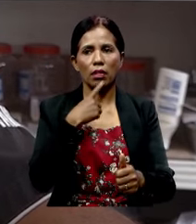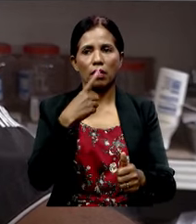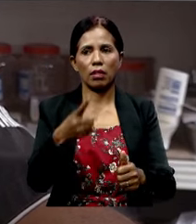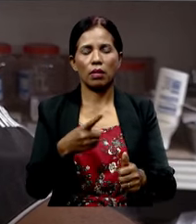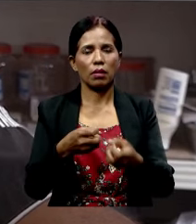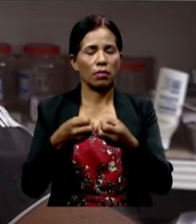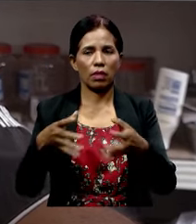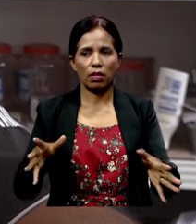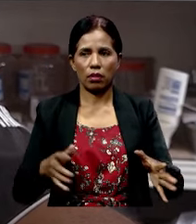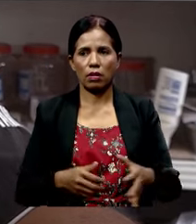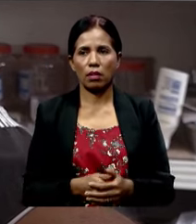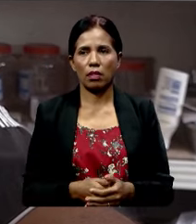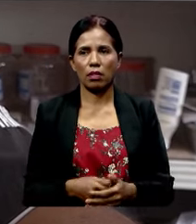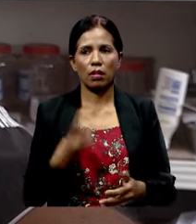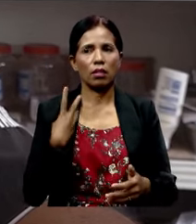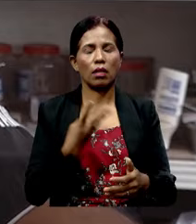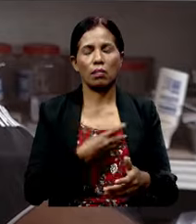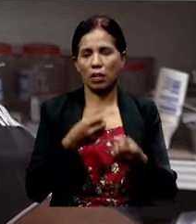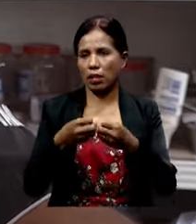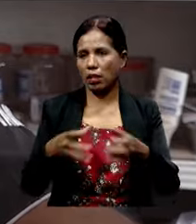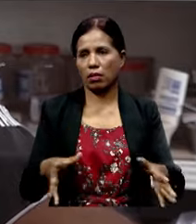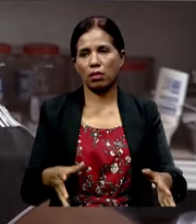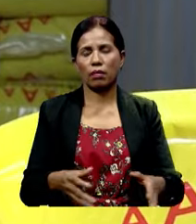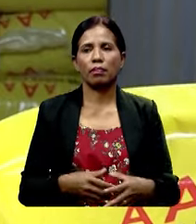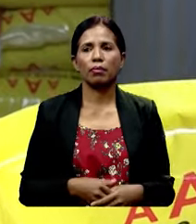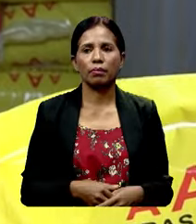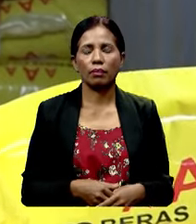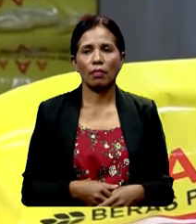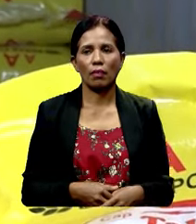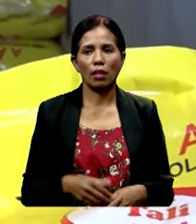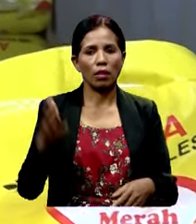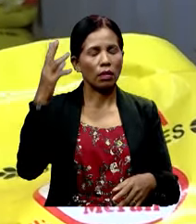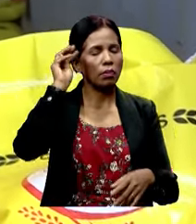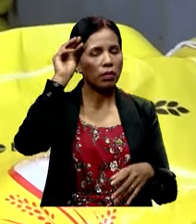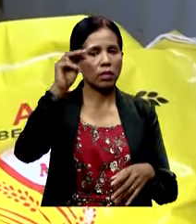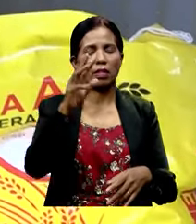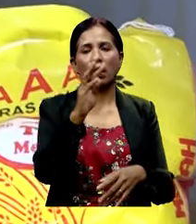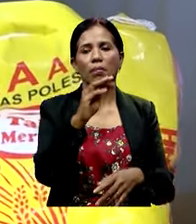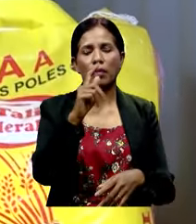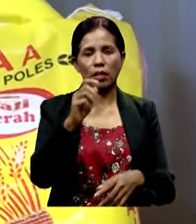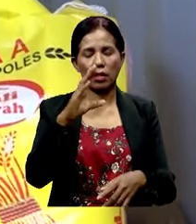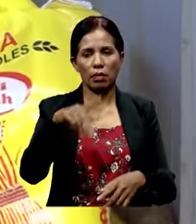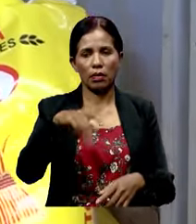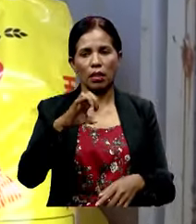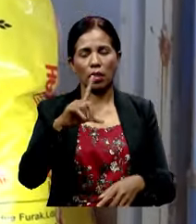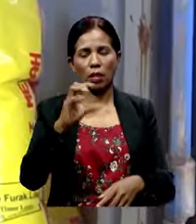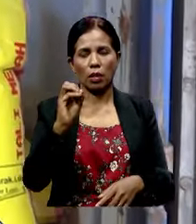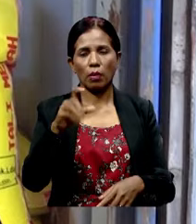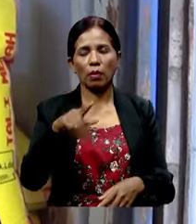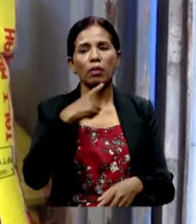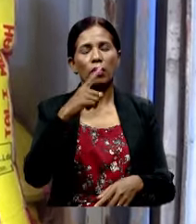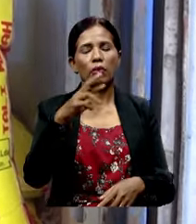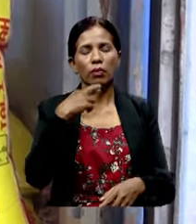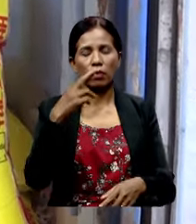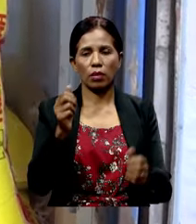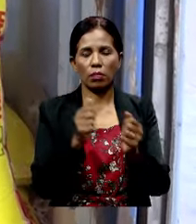guluntika belbel am guluntika tamba am lakon. Antes ne ministro Comercio e Industria Filipos Nino Pereira declara fos